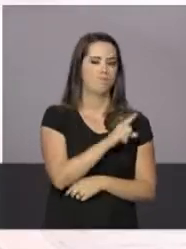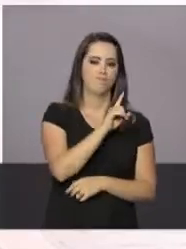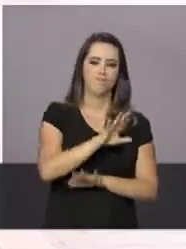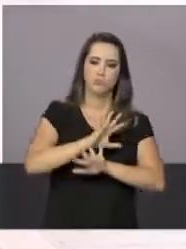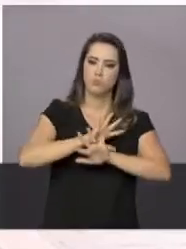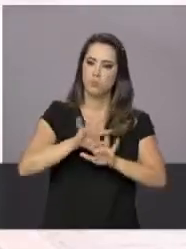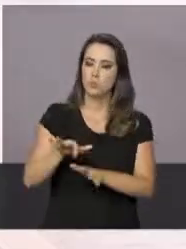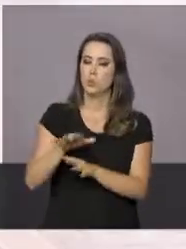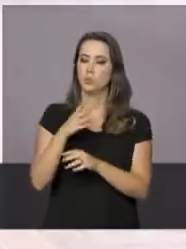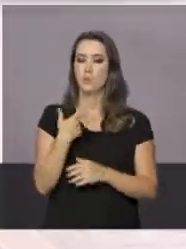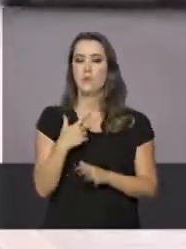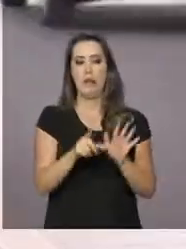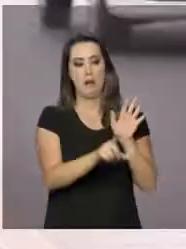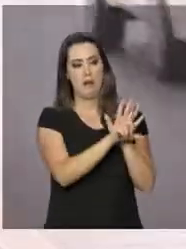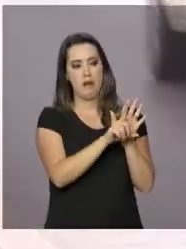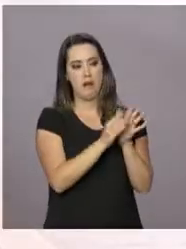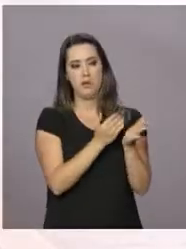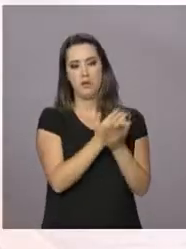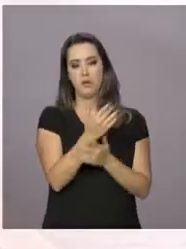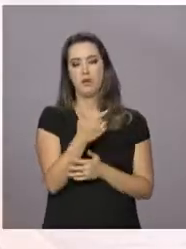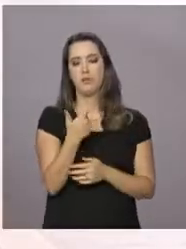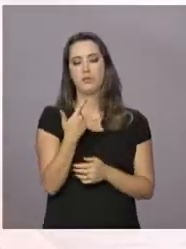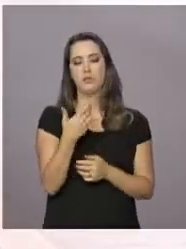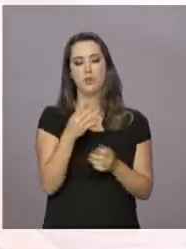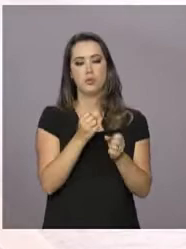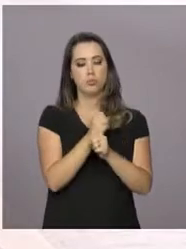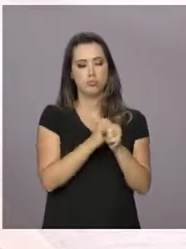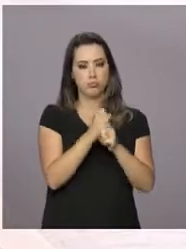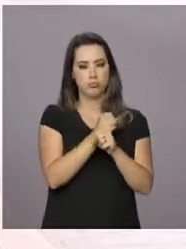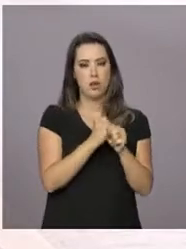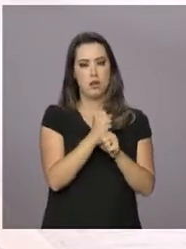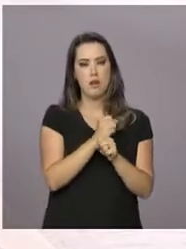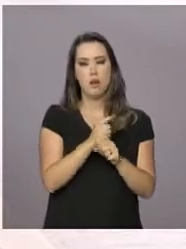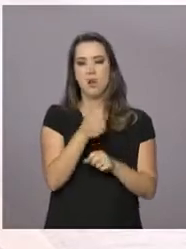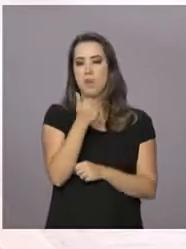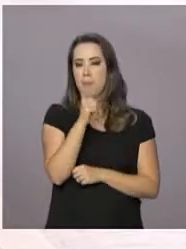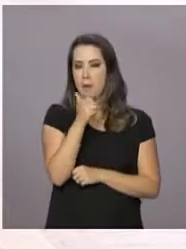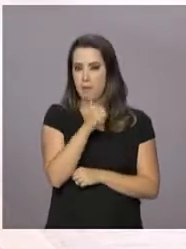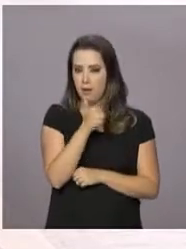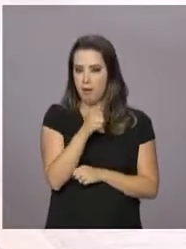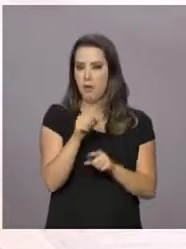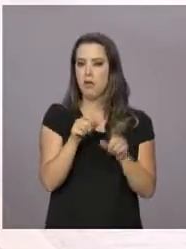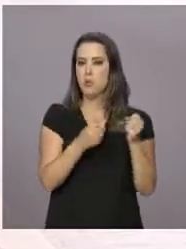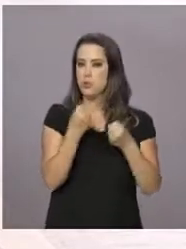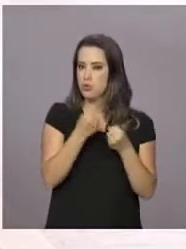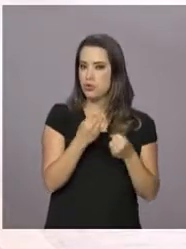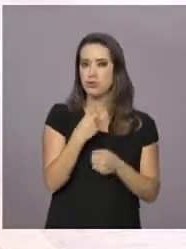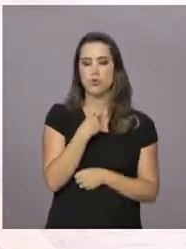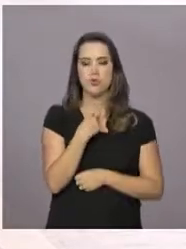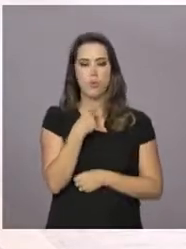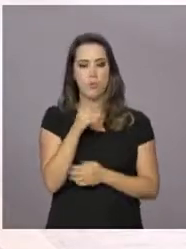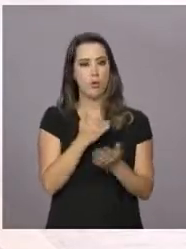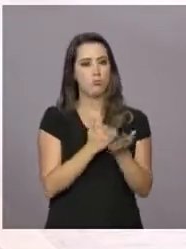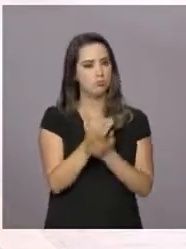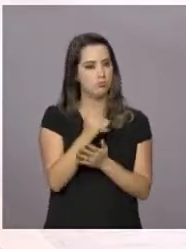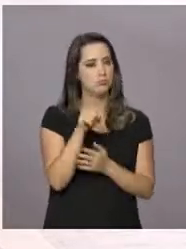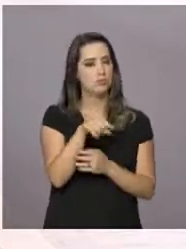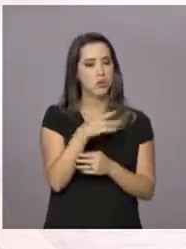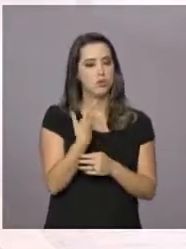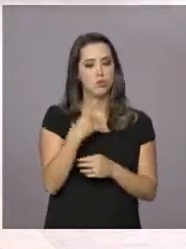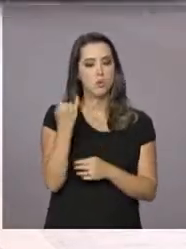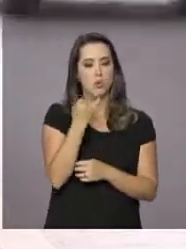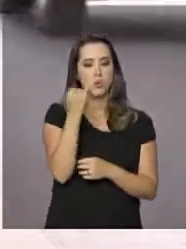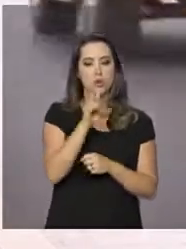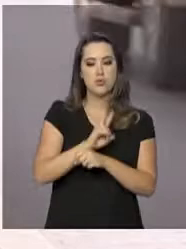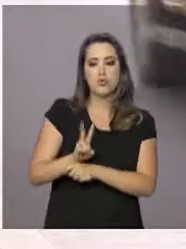uma das medidas para reduzir a violência no trânsito nesses dez anos a fiscalização ficou mais intensa e hoje